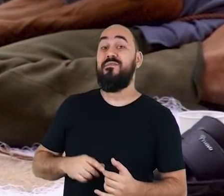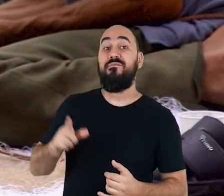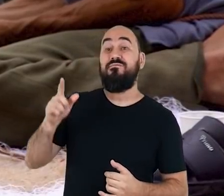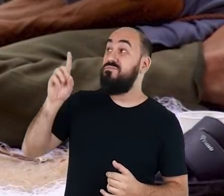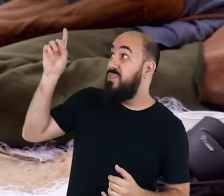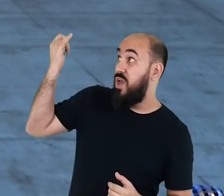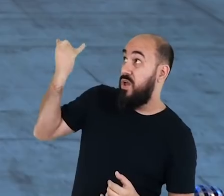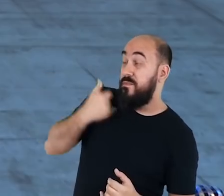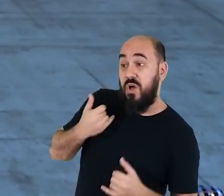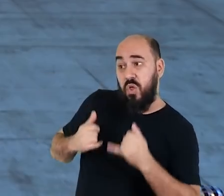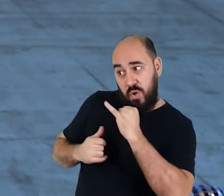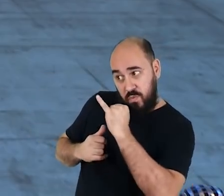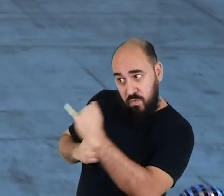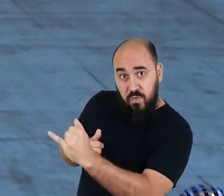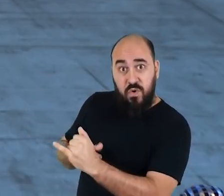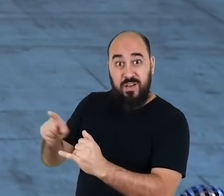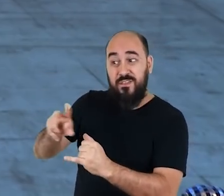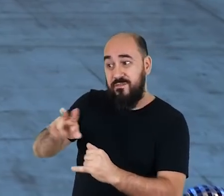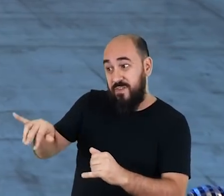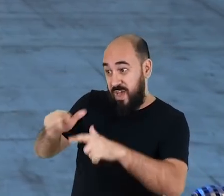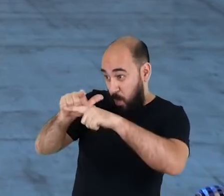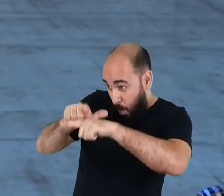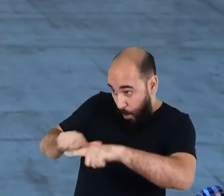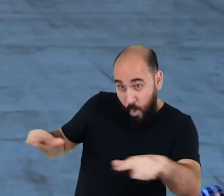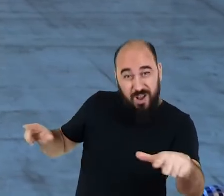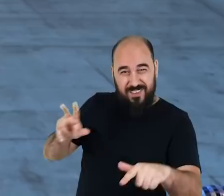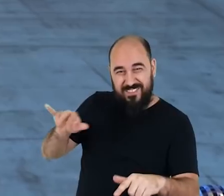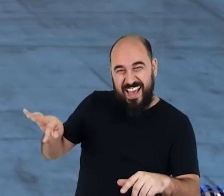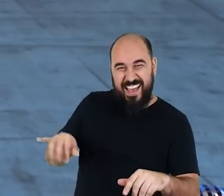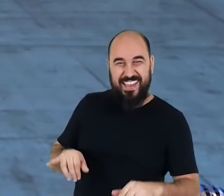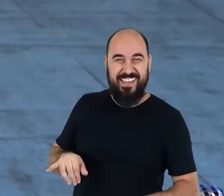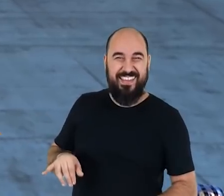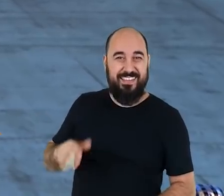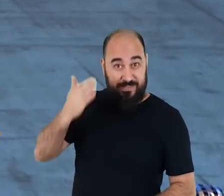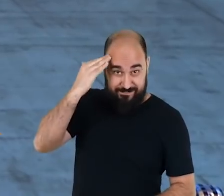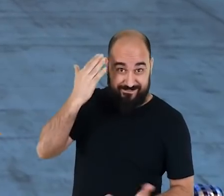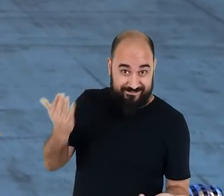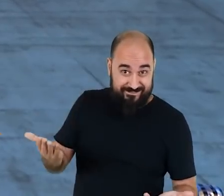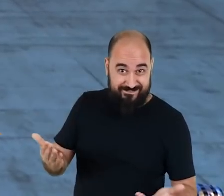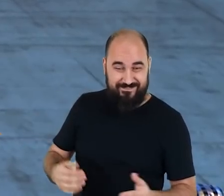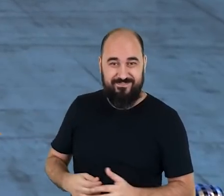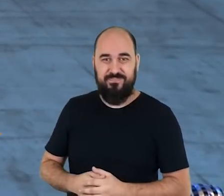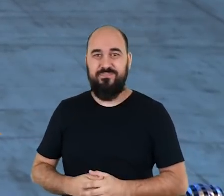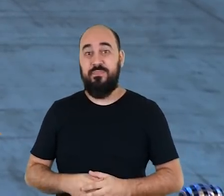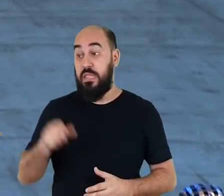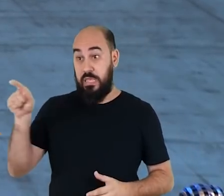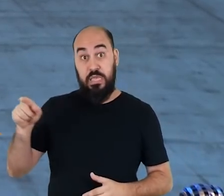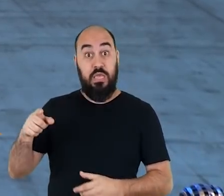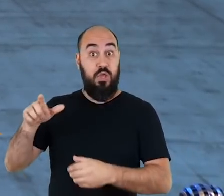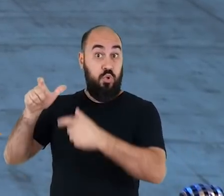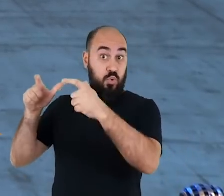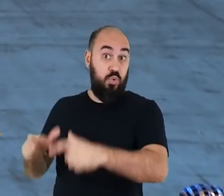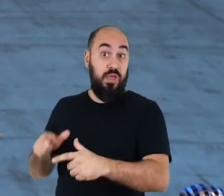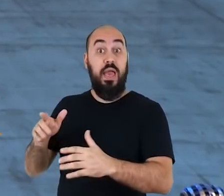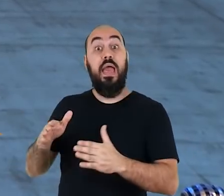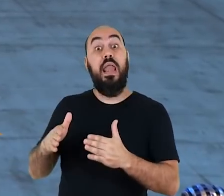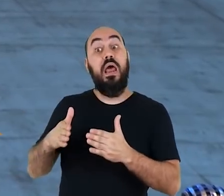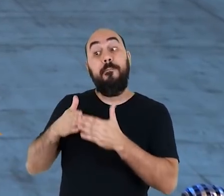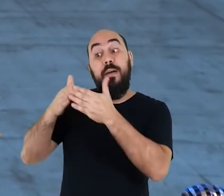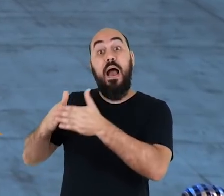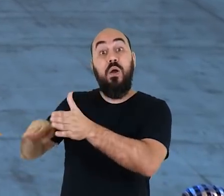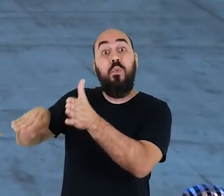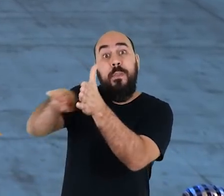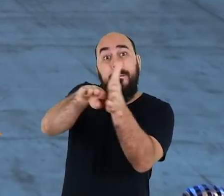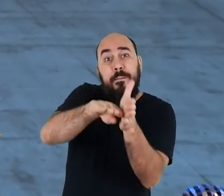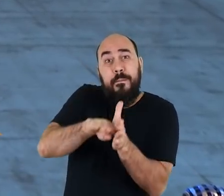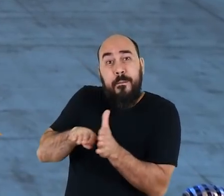Tiro. Agora, originalmente, eu falei com vocês, Tiro era uma cidade portuária, aliás, uma cidade muito